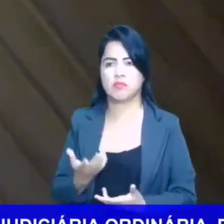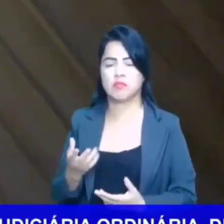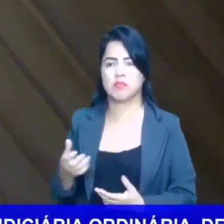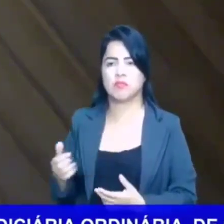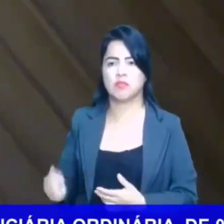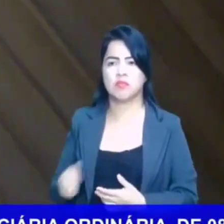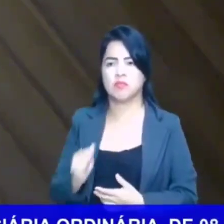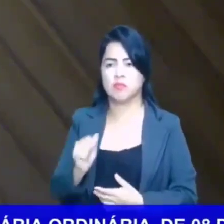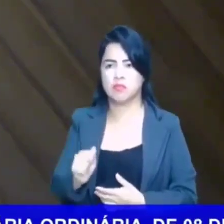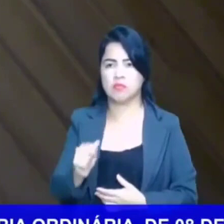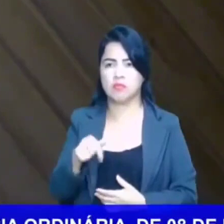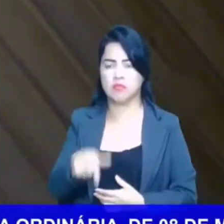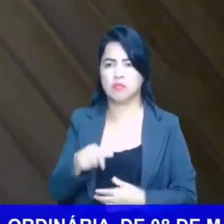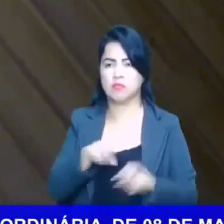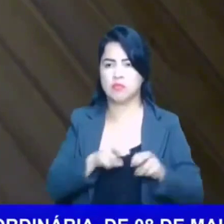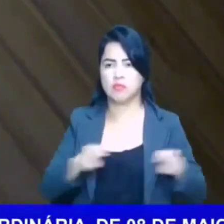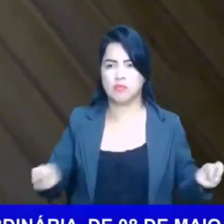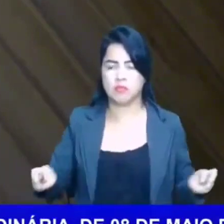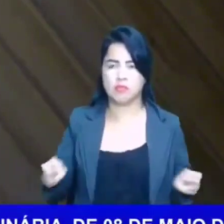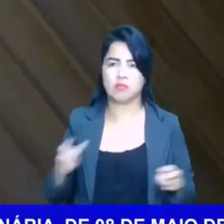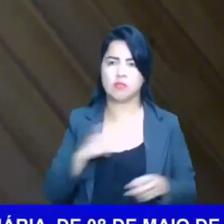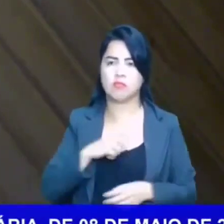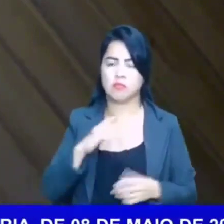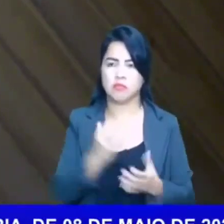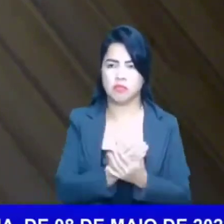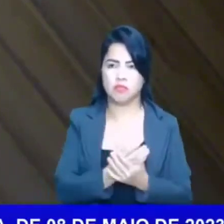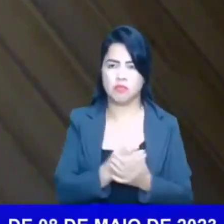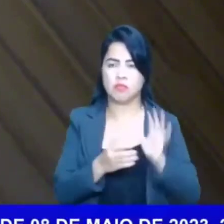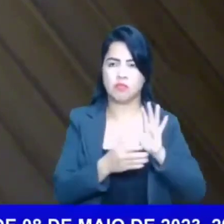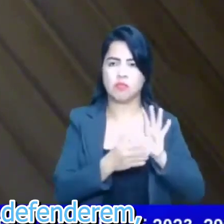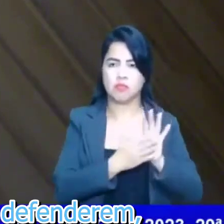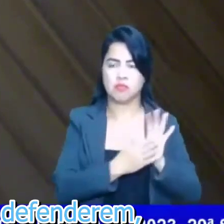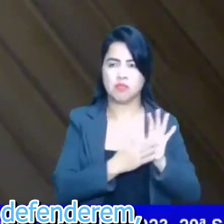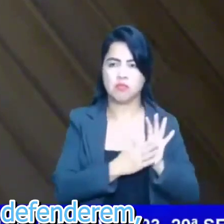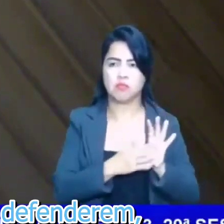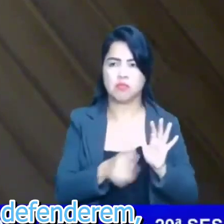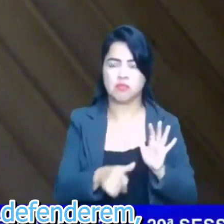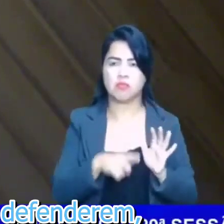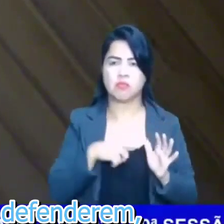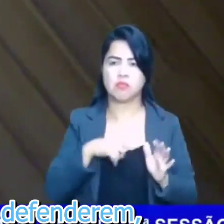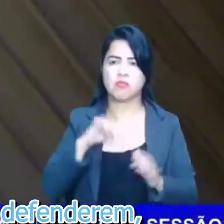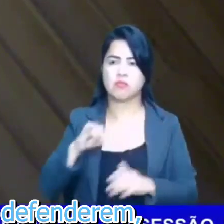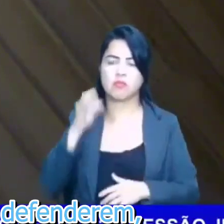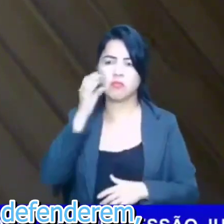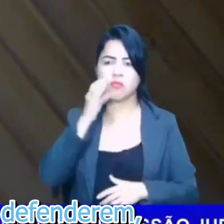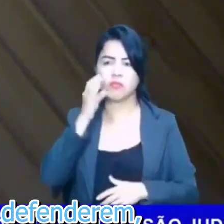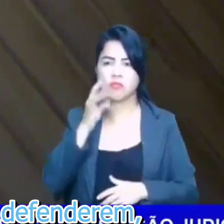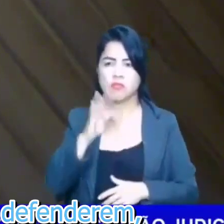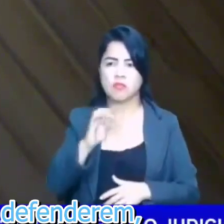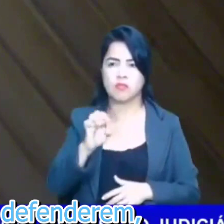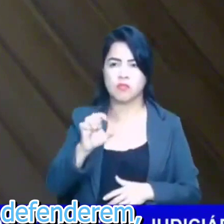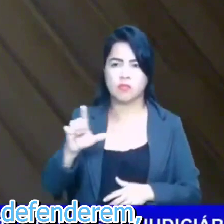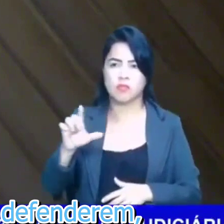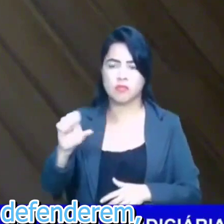não pode se trazer para esta AIGE como prova emprestada se Clécio